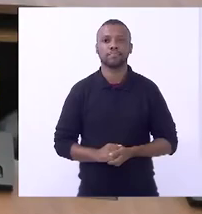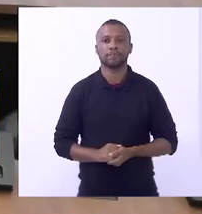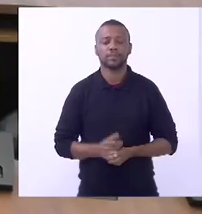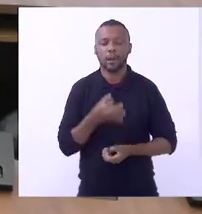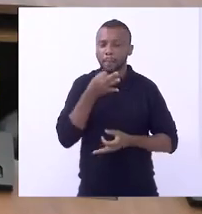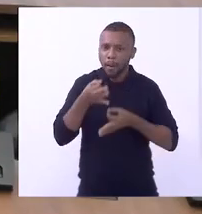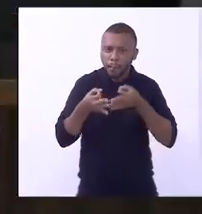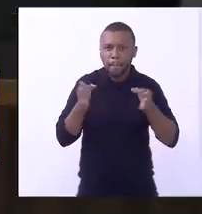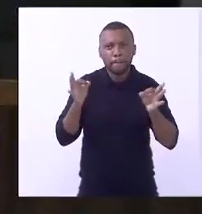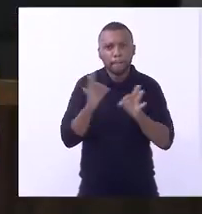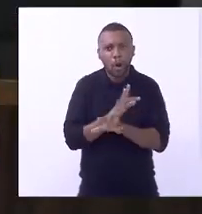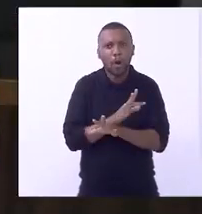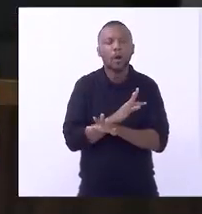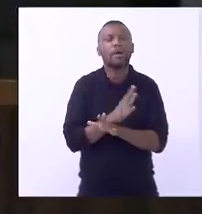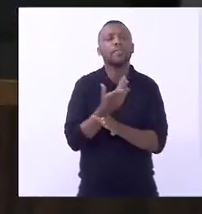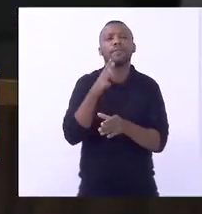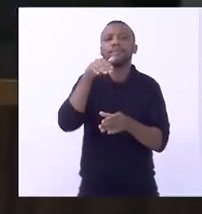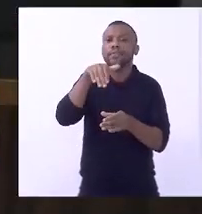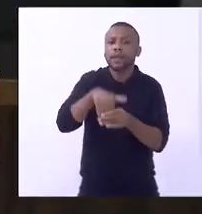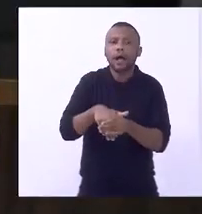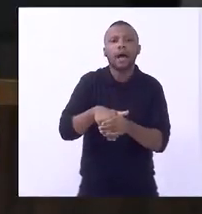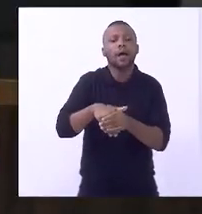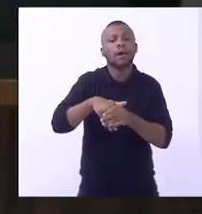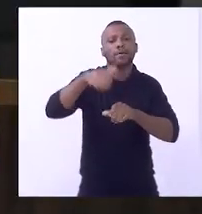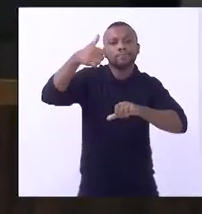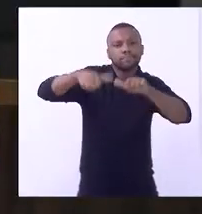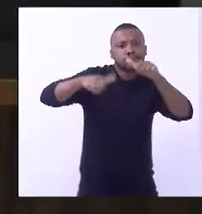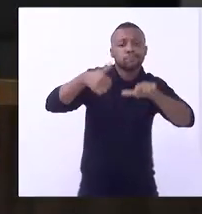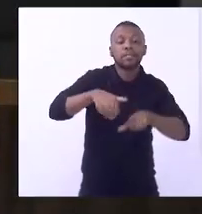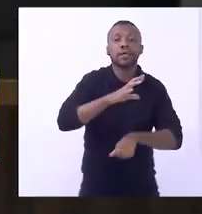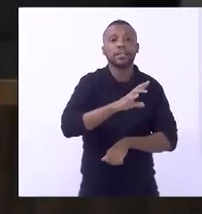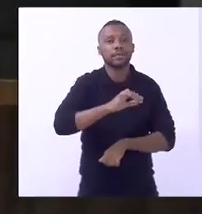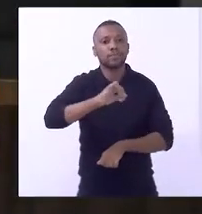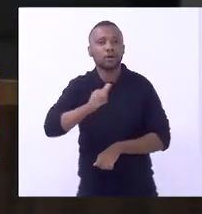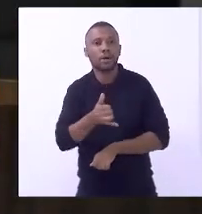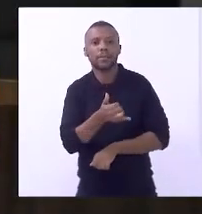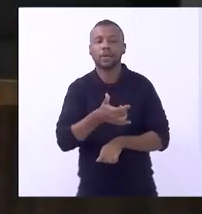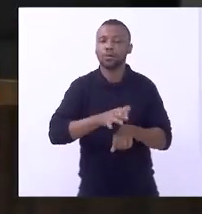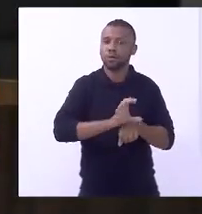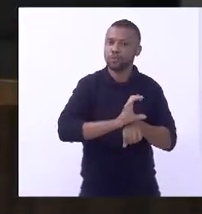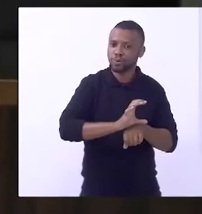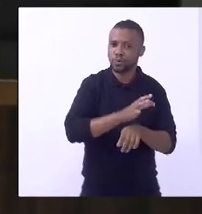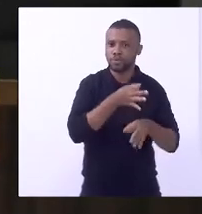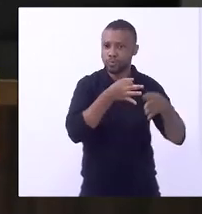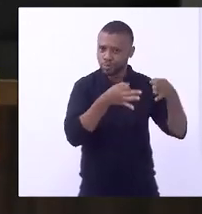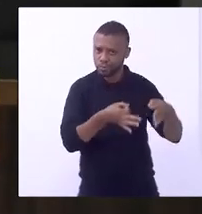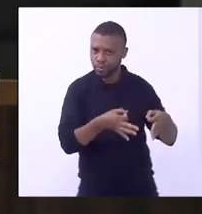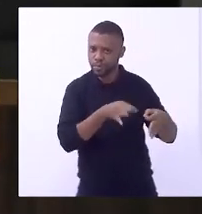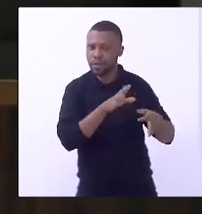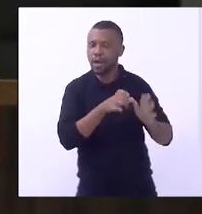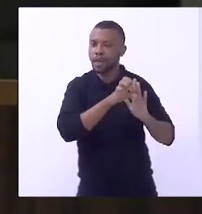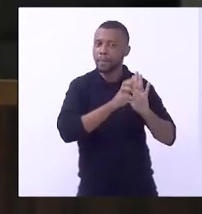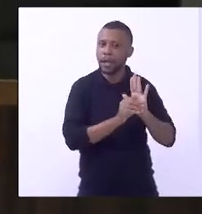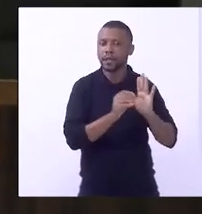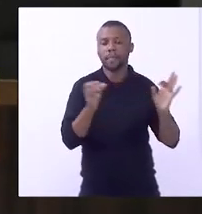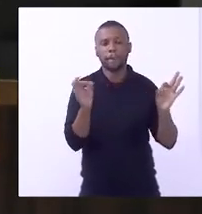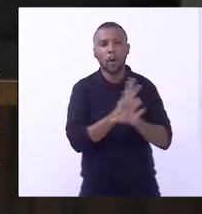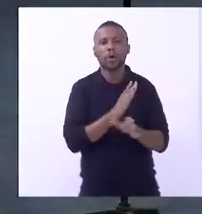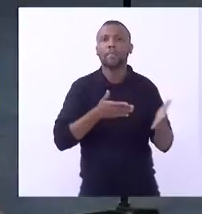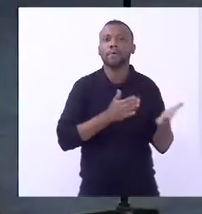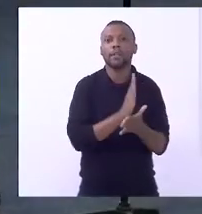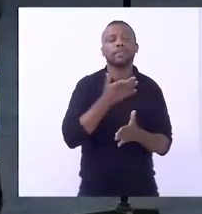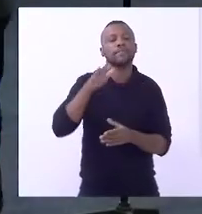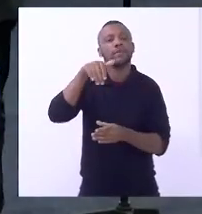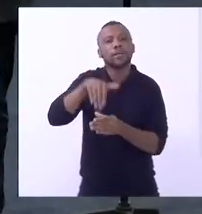Com parecer emitido, em votação, parecer da Comissão de Constituição e Justiça, com emendas. Senhores que aprovam, permaneçam como estão, aprovado. Em